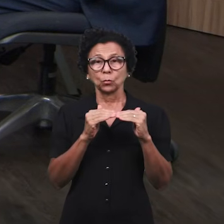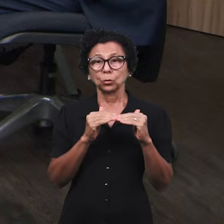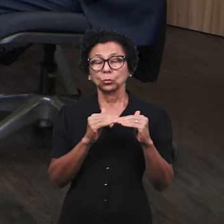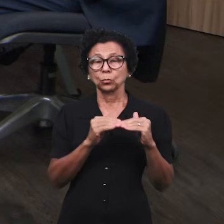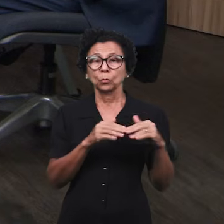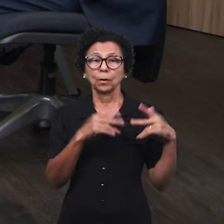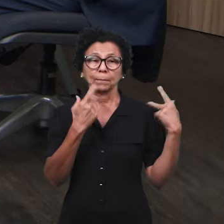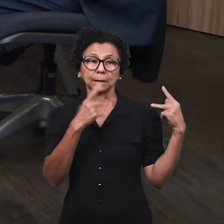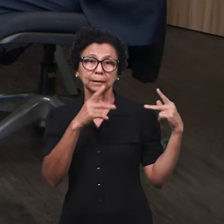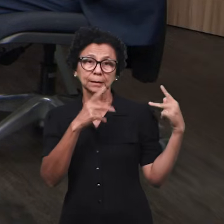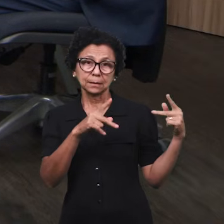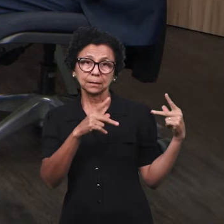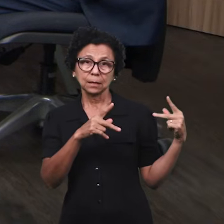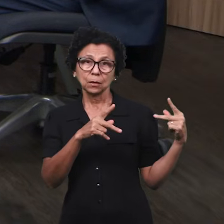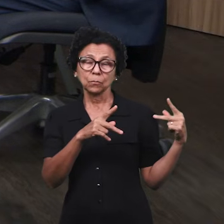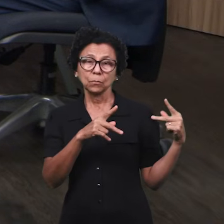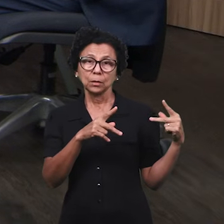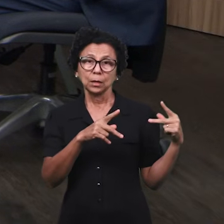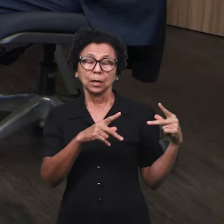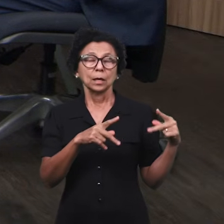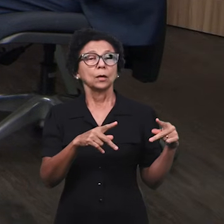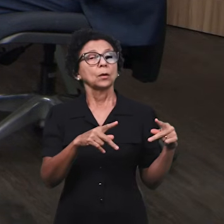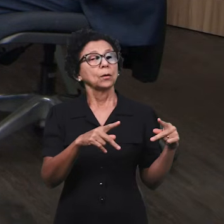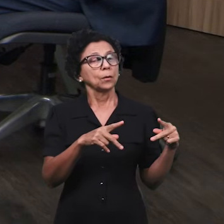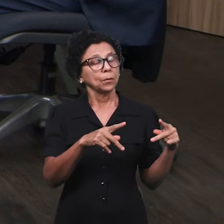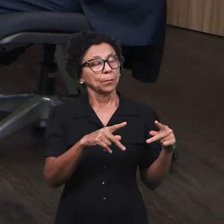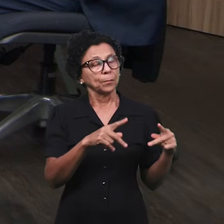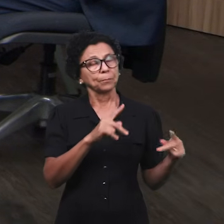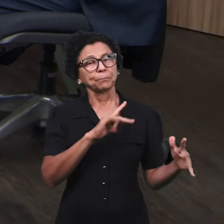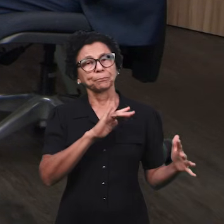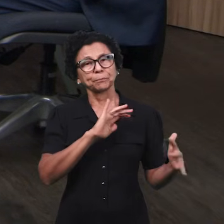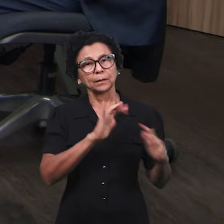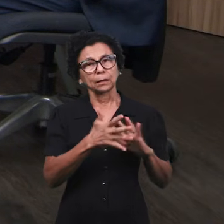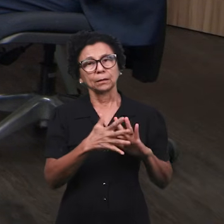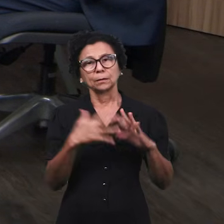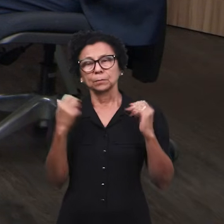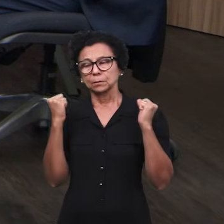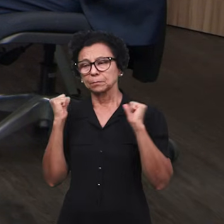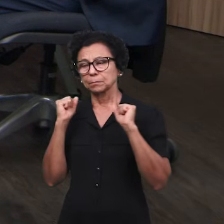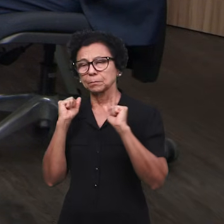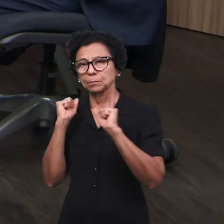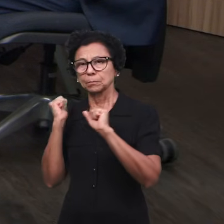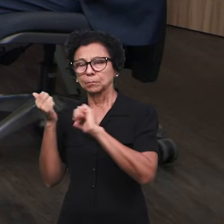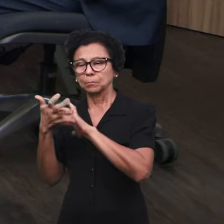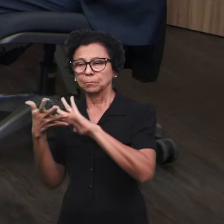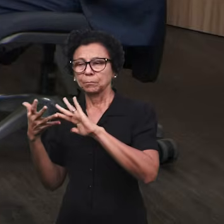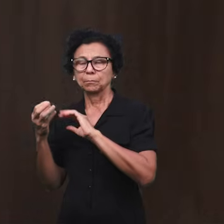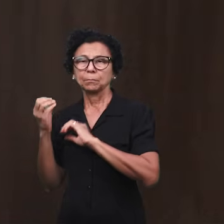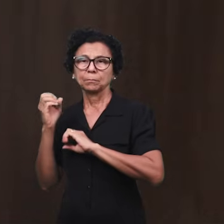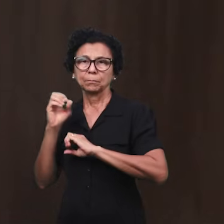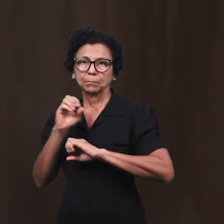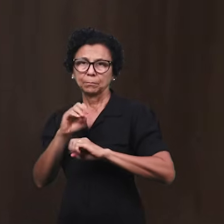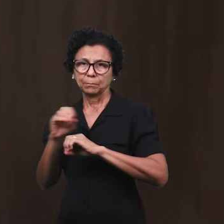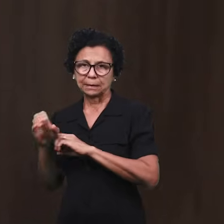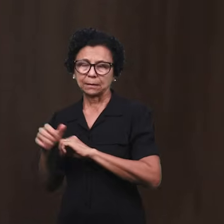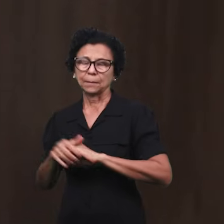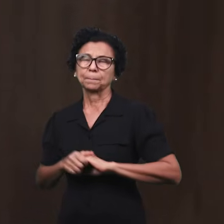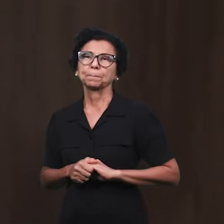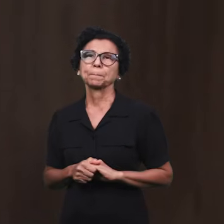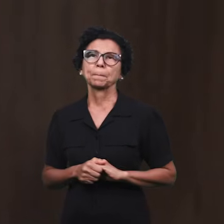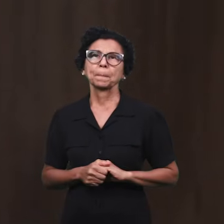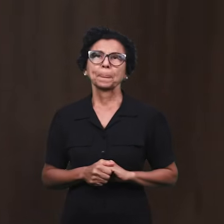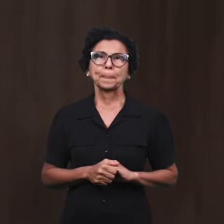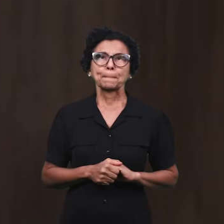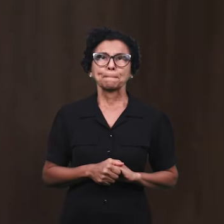vez só. É transmissão aqui na rádio, eu tenho que pensar em todos os tipos de surdos. Surdo que sabe Libras muito básico, surdo que não sabe